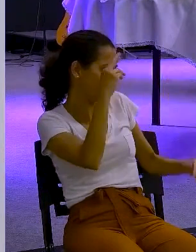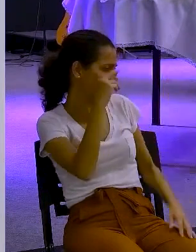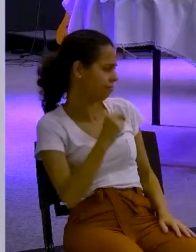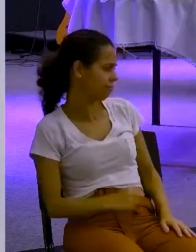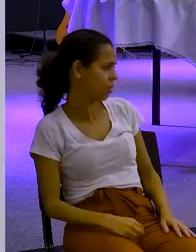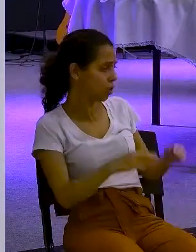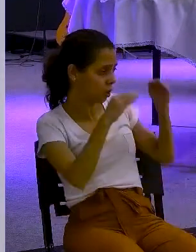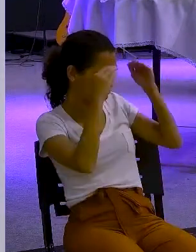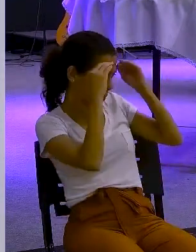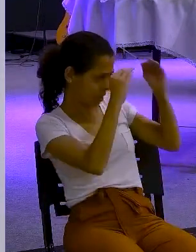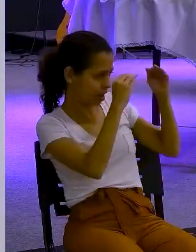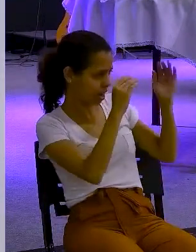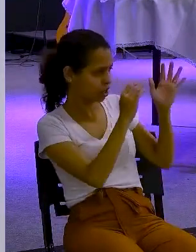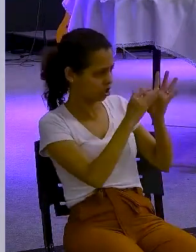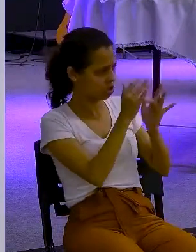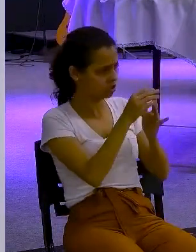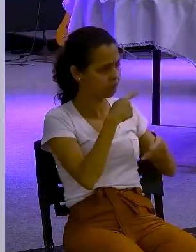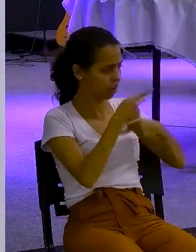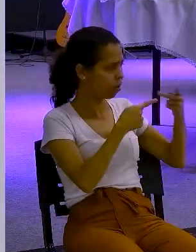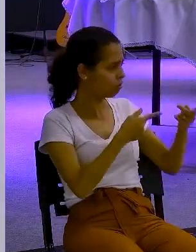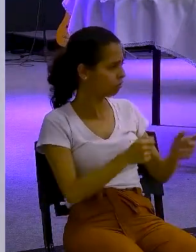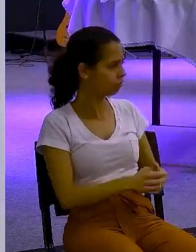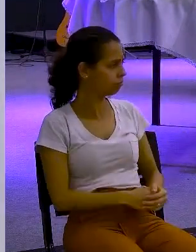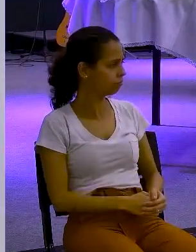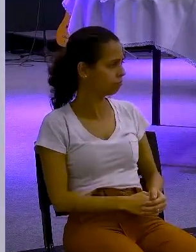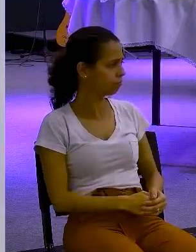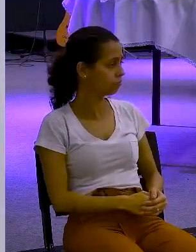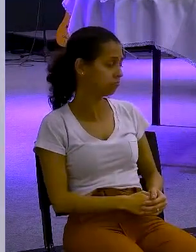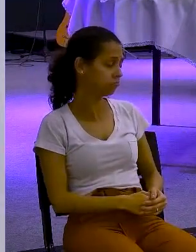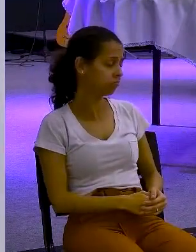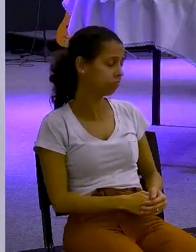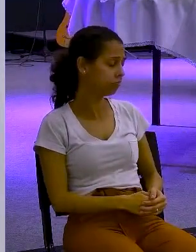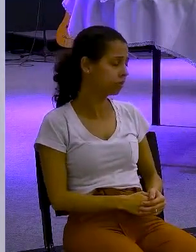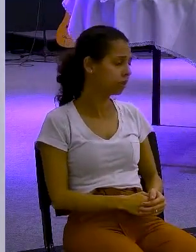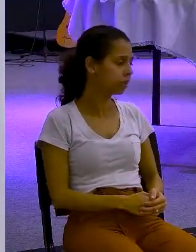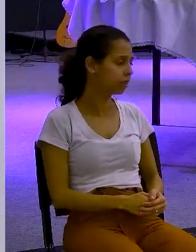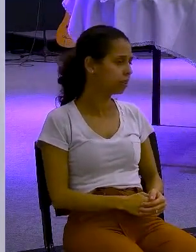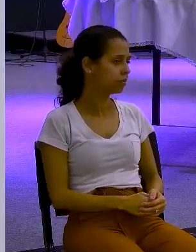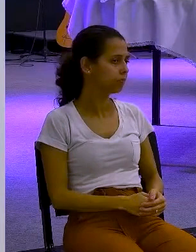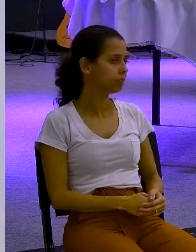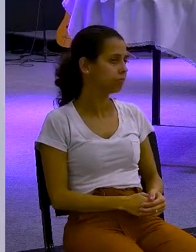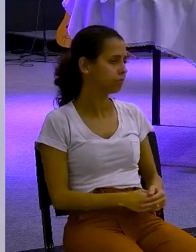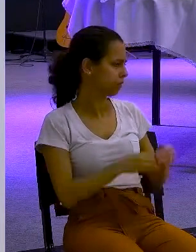então Ele é o seu Senhor. Se você não consegue fazer, então é sinal que Ele não é.